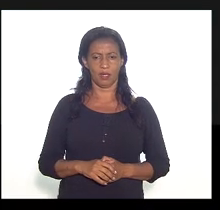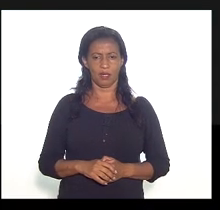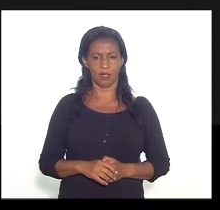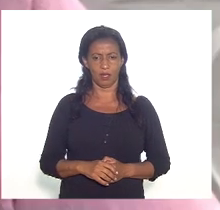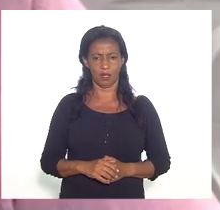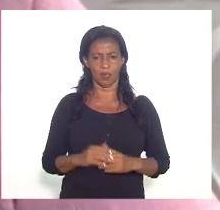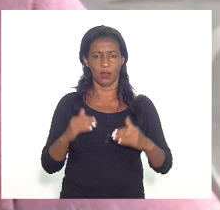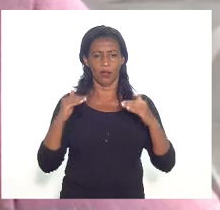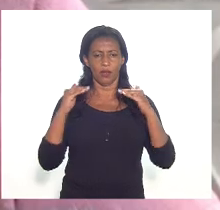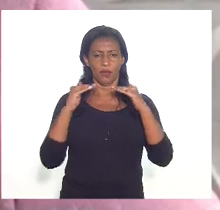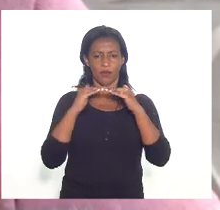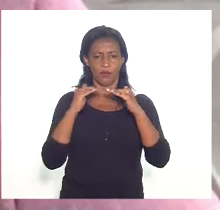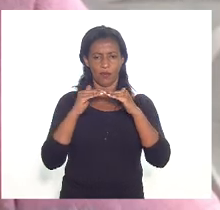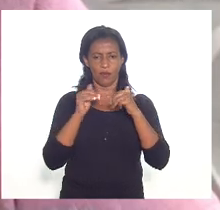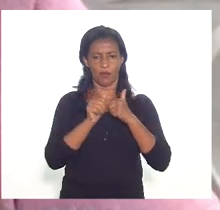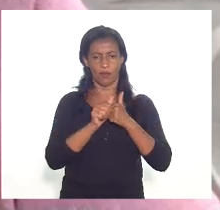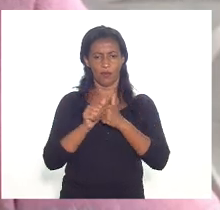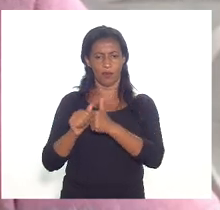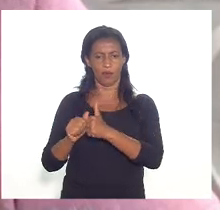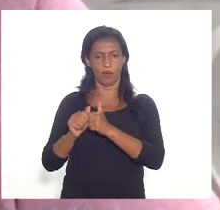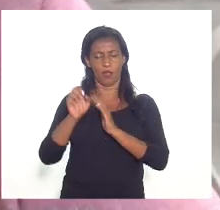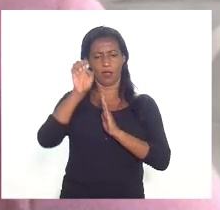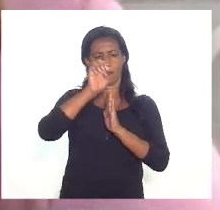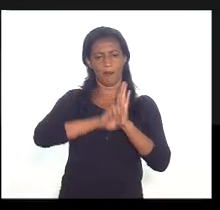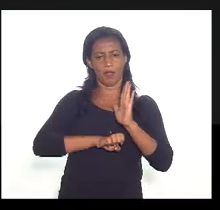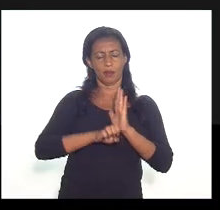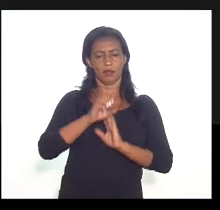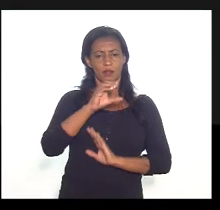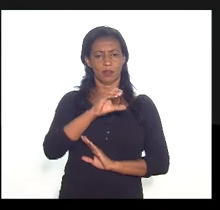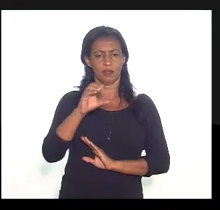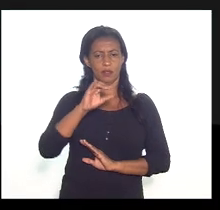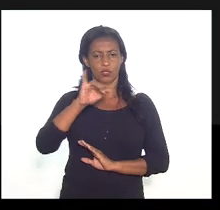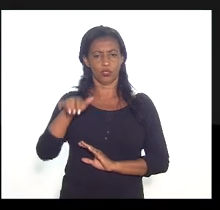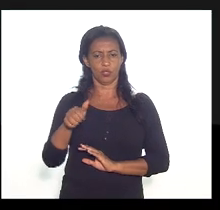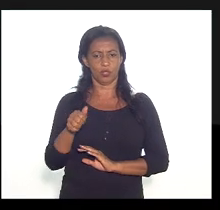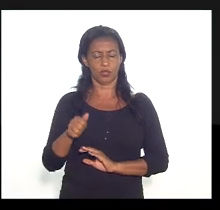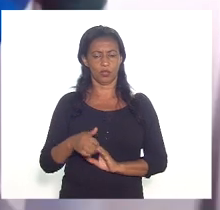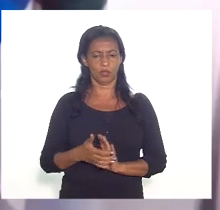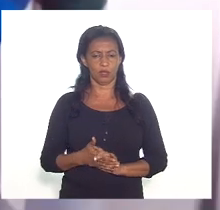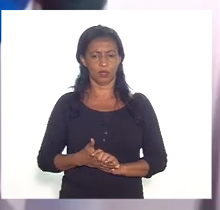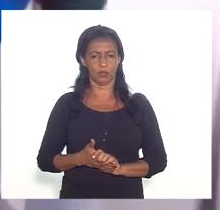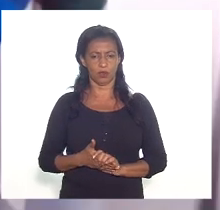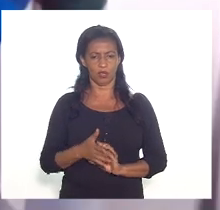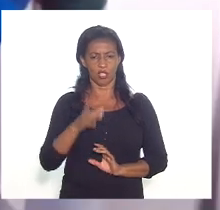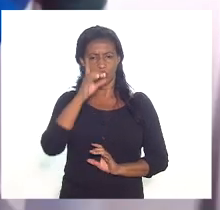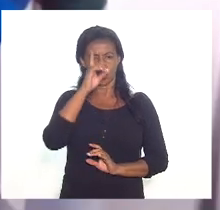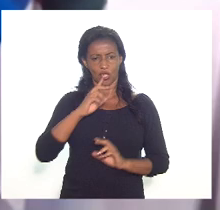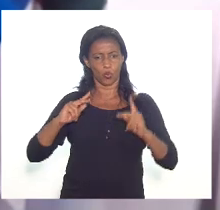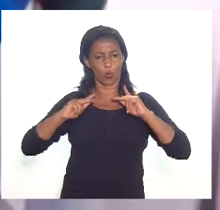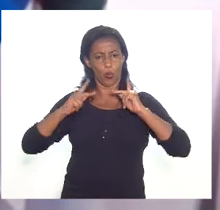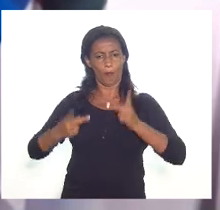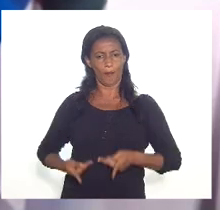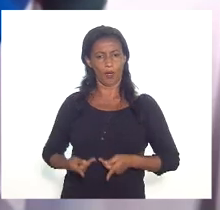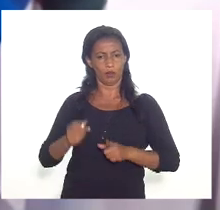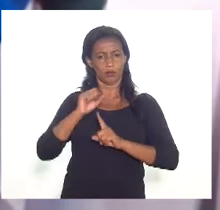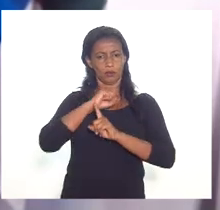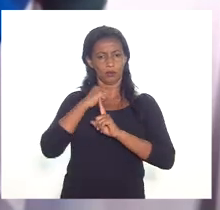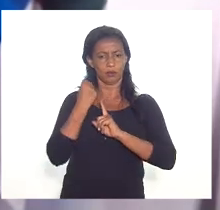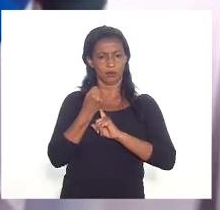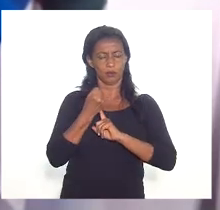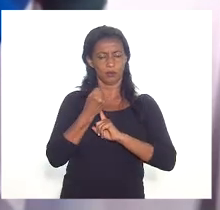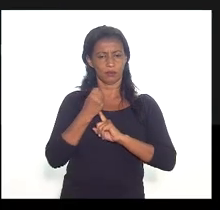Parecer favorável acompanhando as emendas da CCJ. Pela defesa dos direitos humanos e cidadania, deputada Dani